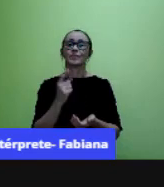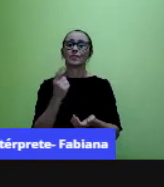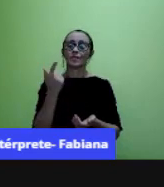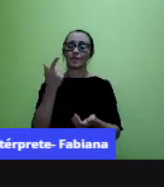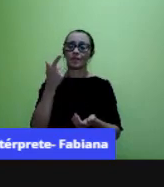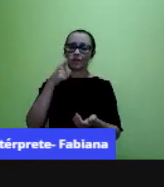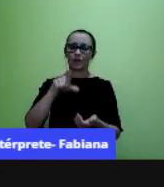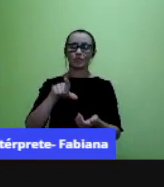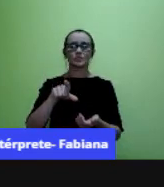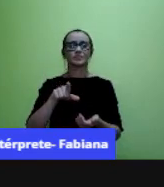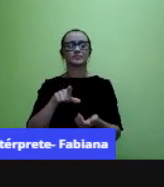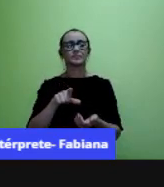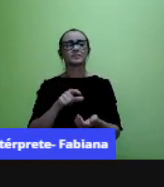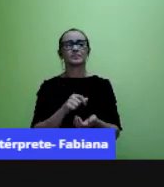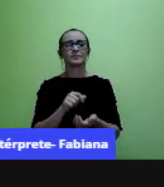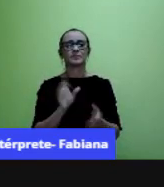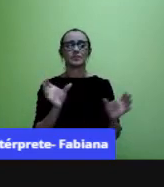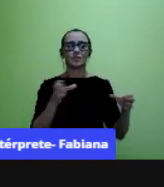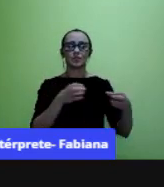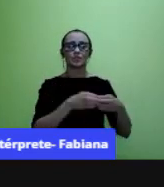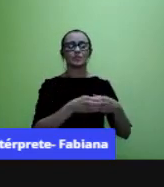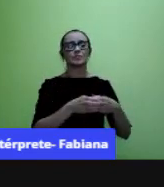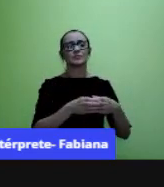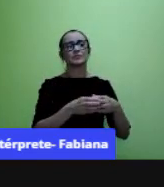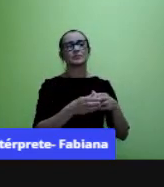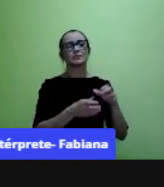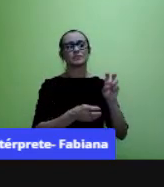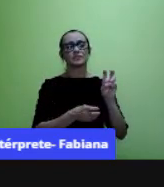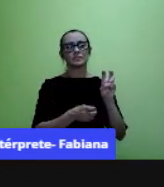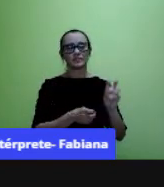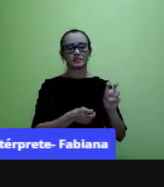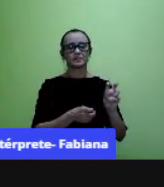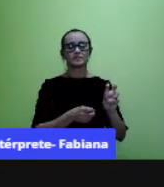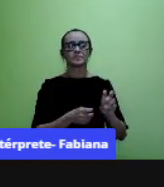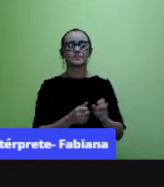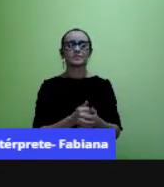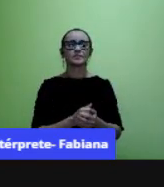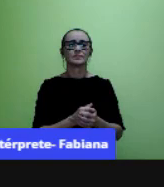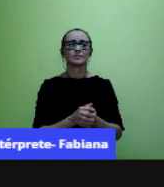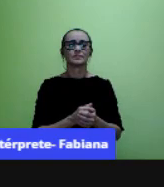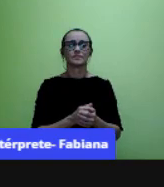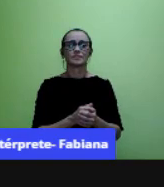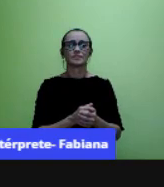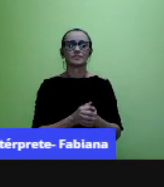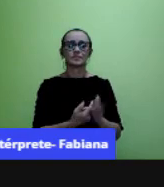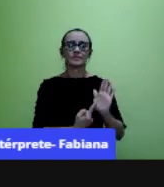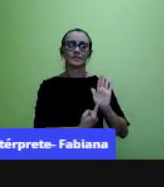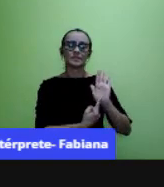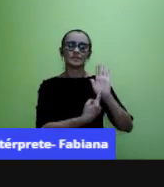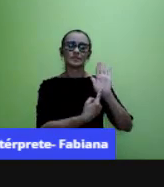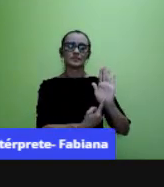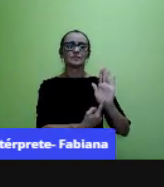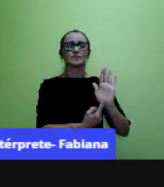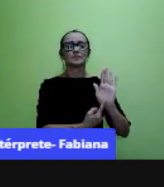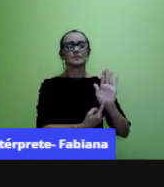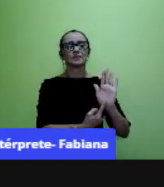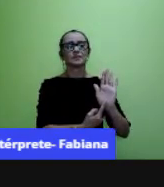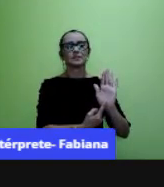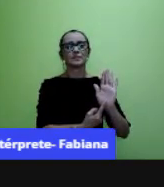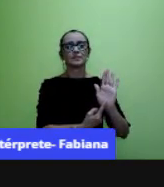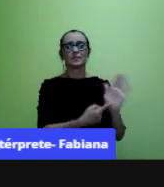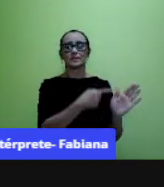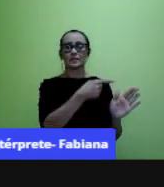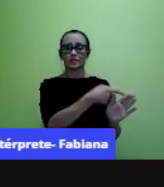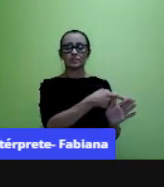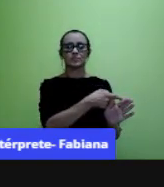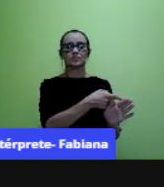Isso. Aqui é o grupo 5, tá? Eu estou trazendo aqui, além do modelo lá,